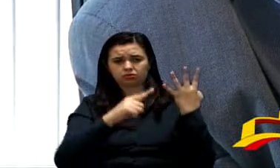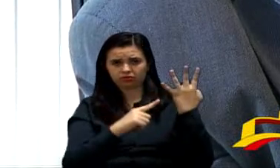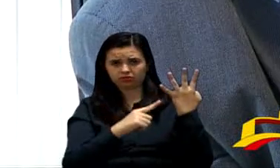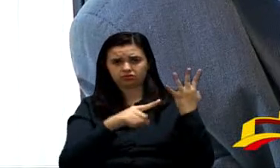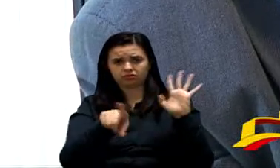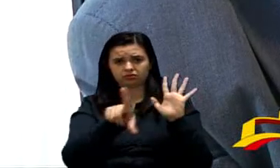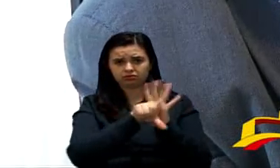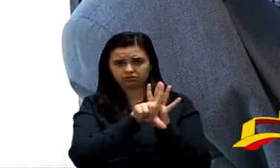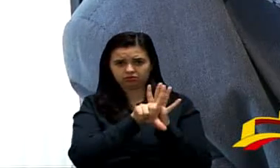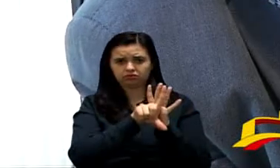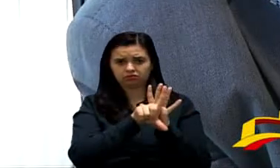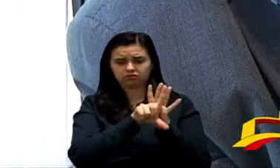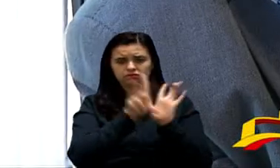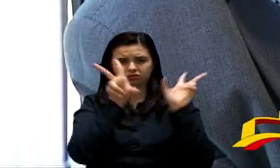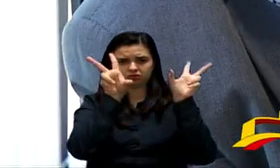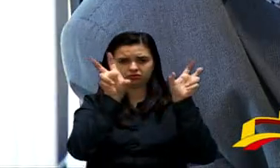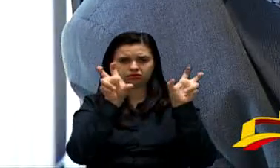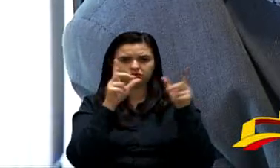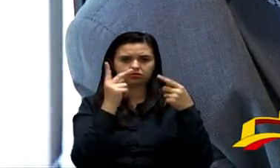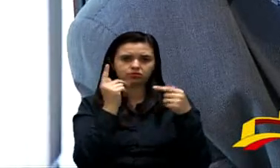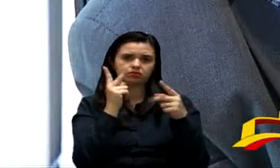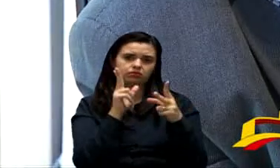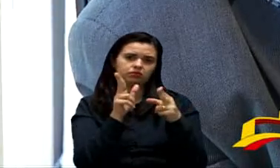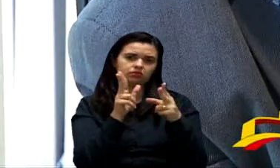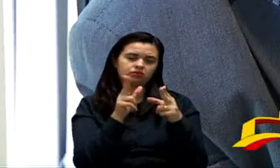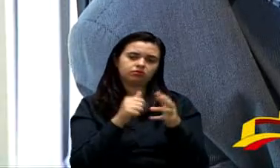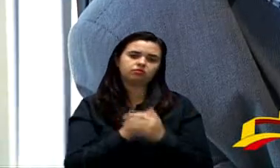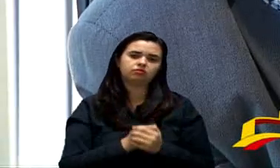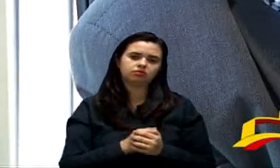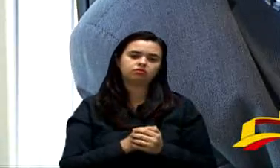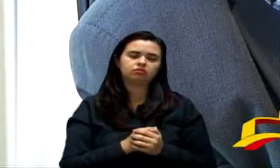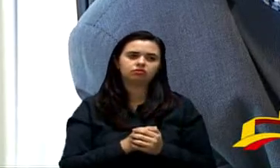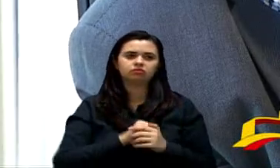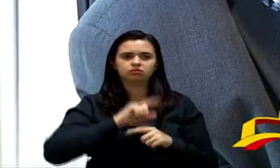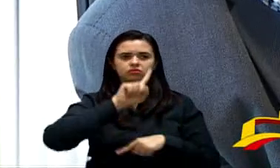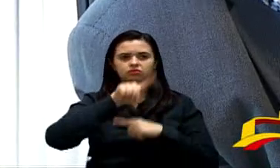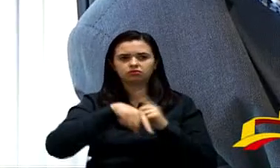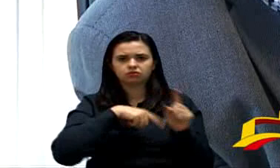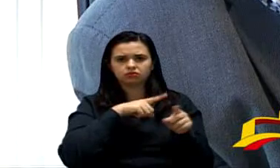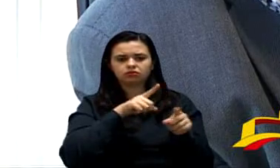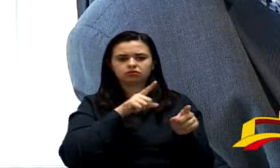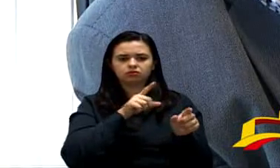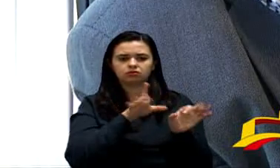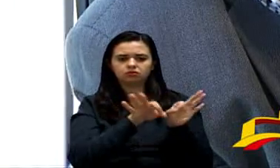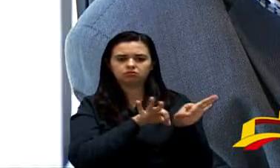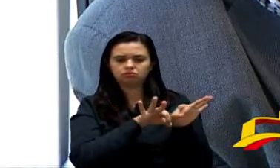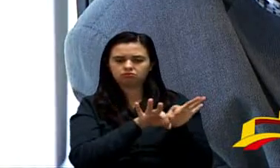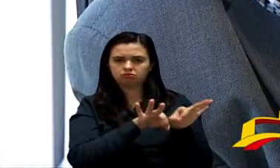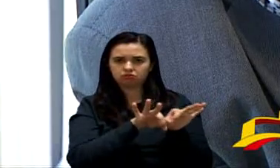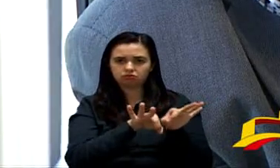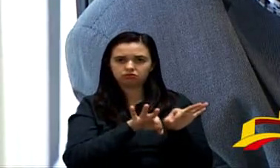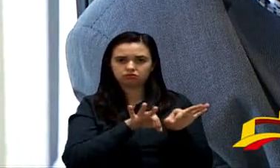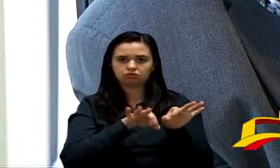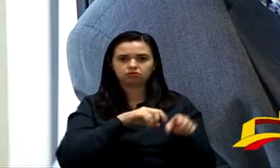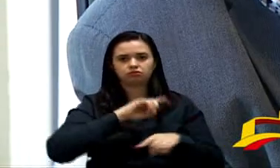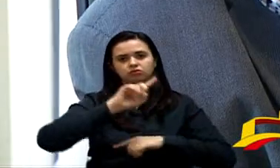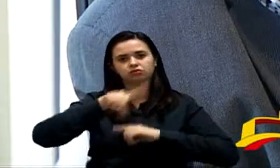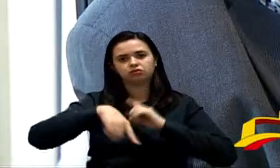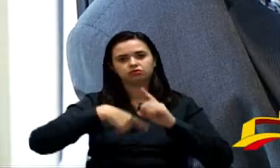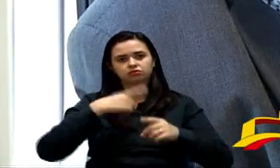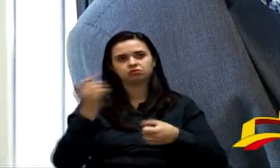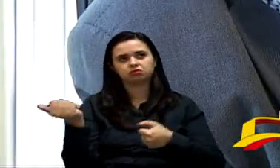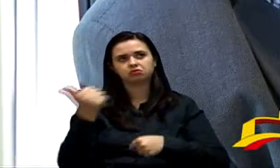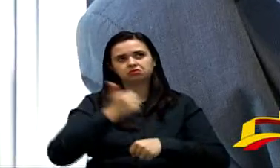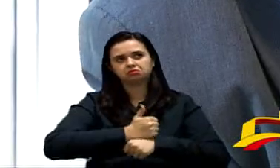desse assunto. Vou fazer um compêndio, vou fazer um ajuste, e daí eu reapresento em segunda discussão, talvez um